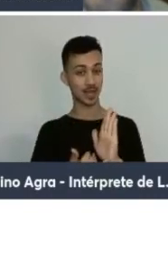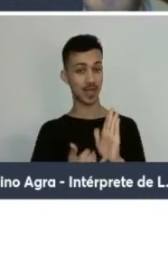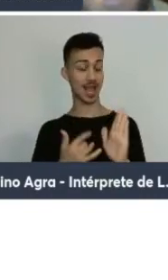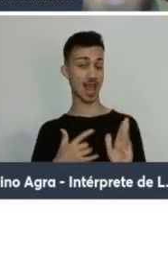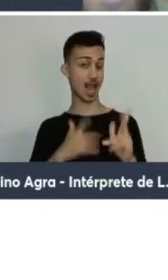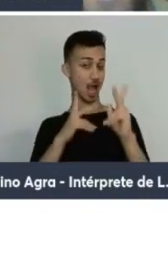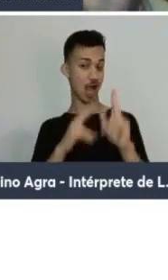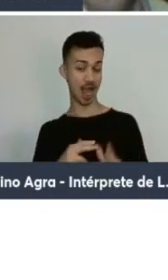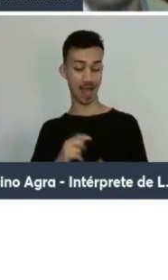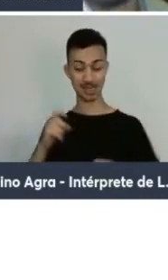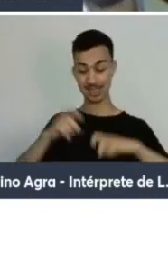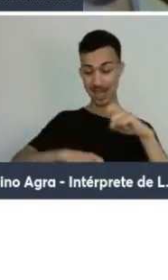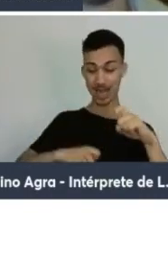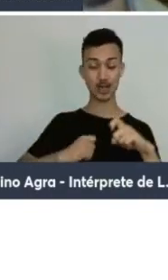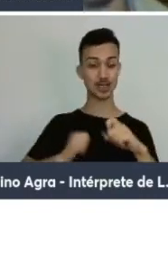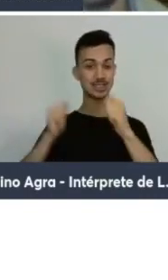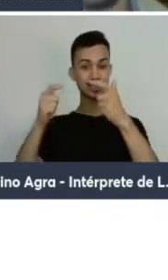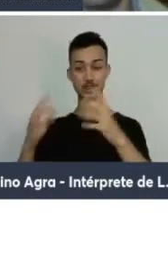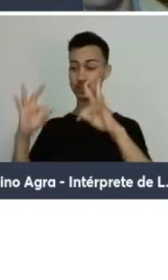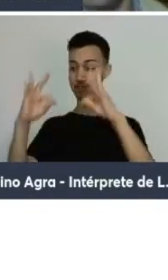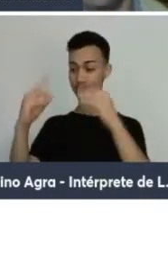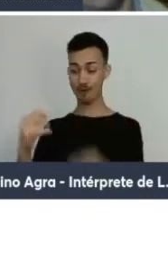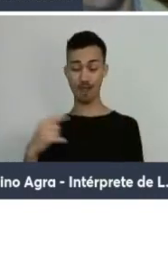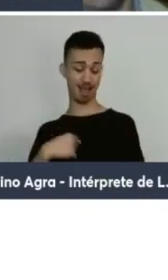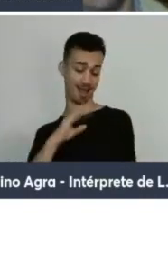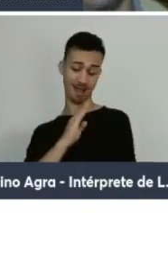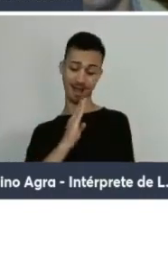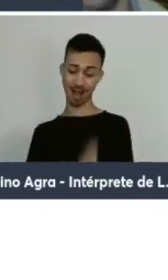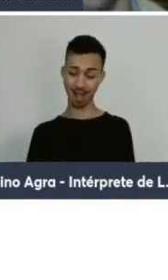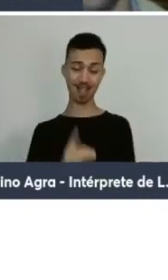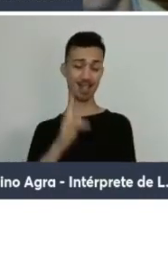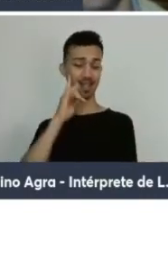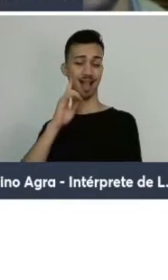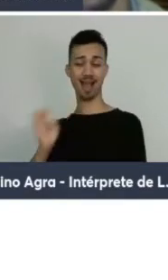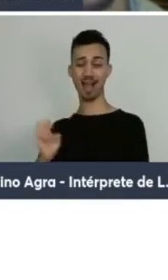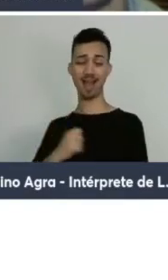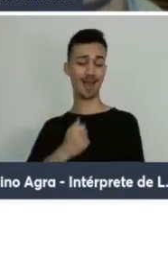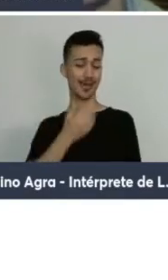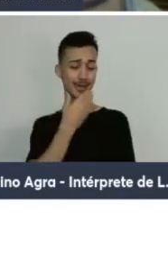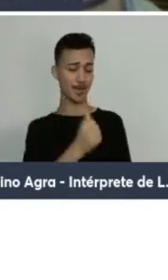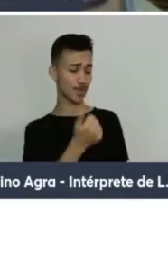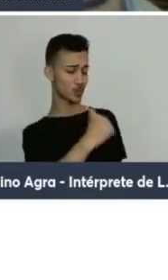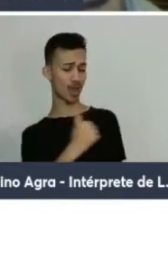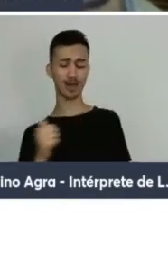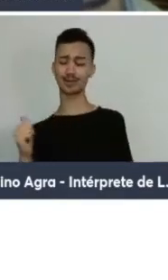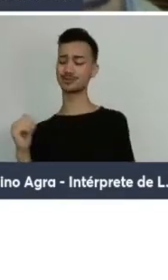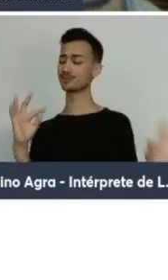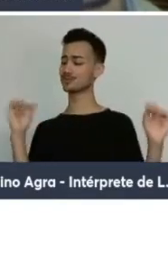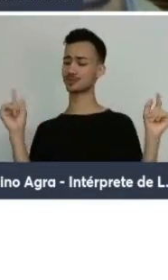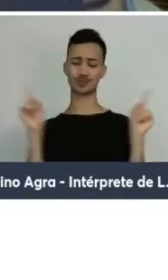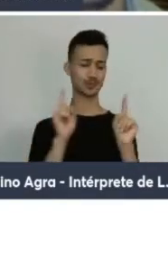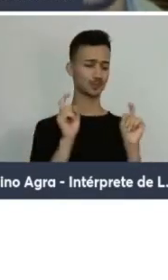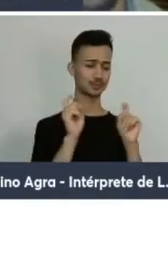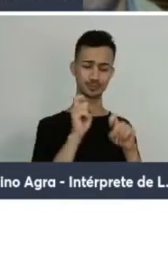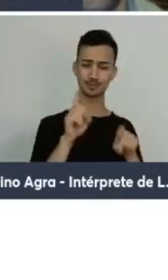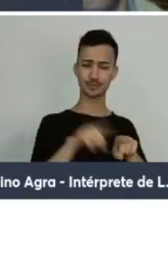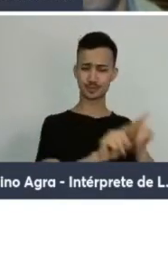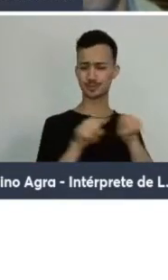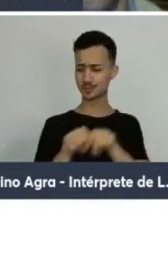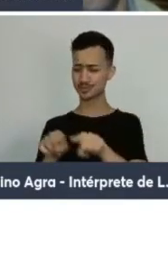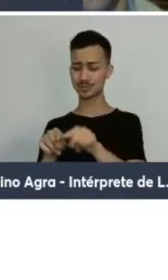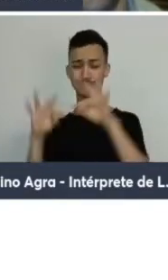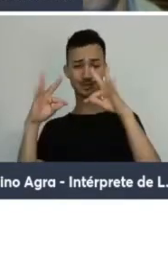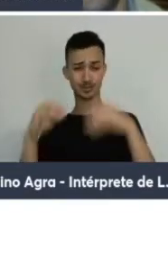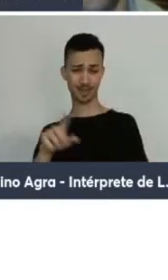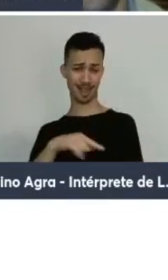tem diferença de sexo hétero, sexo homo, homem com homem, mulher com mulher, bárbaro, medição até.